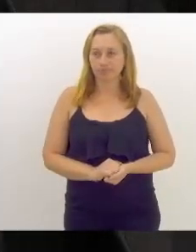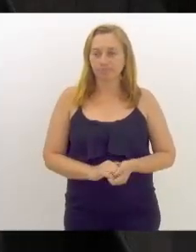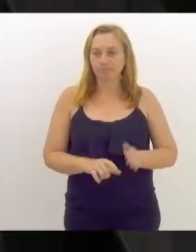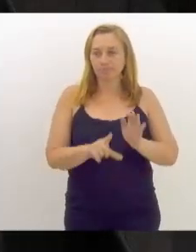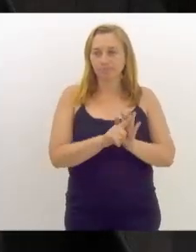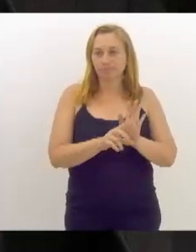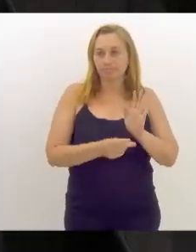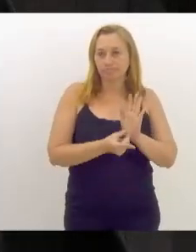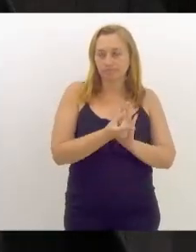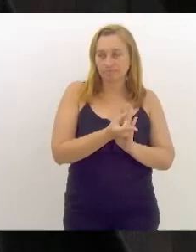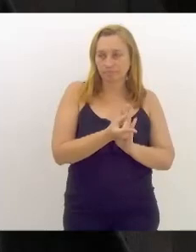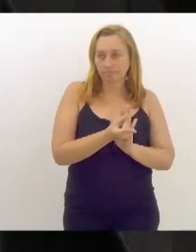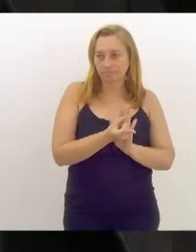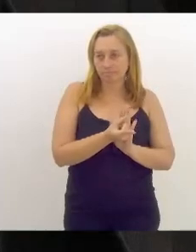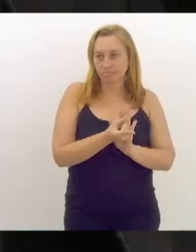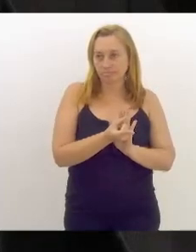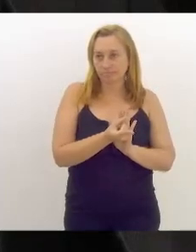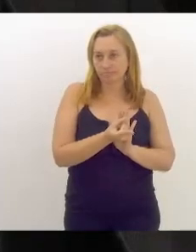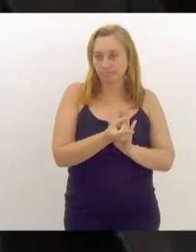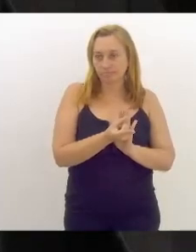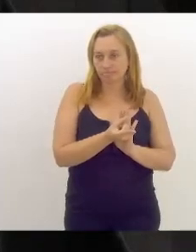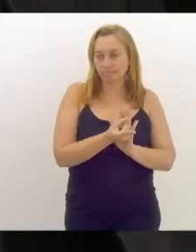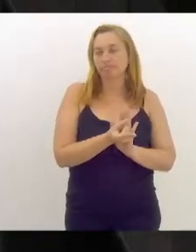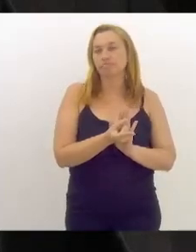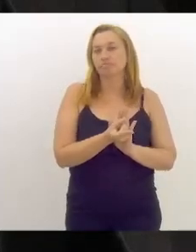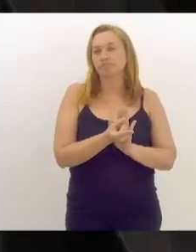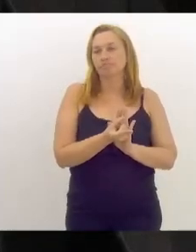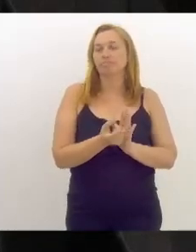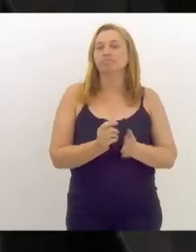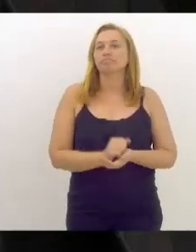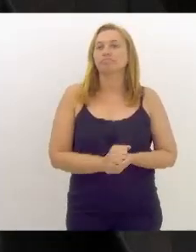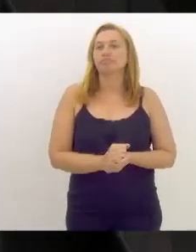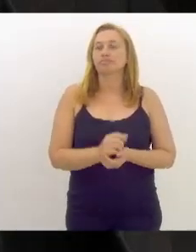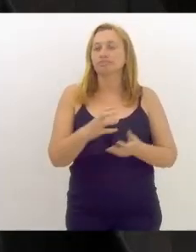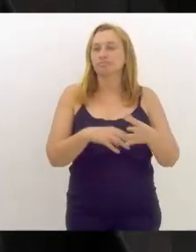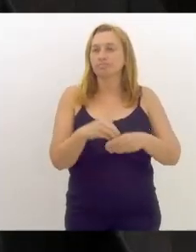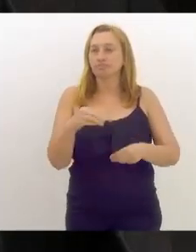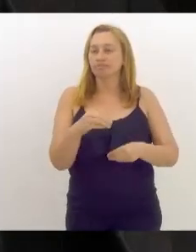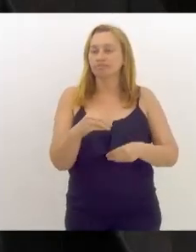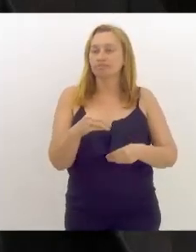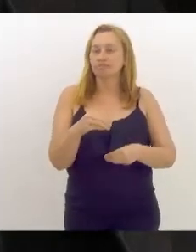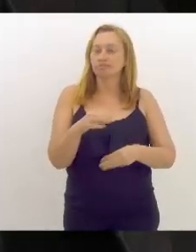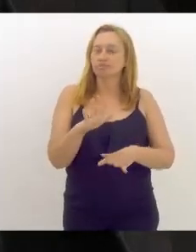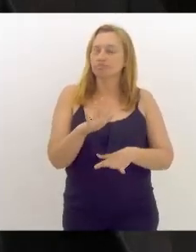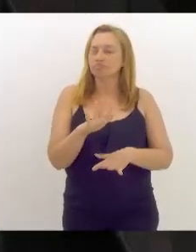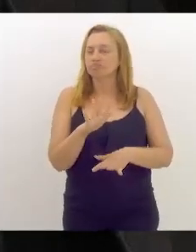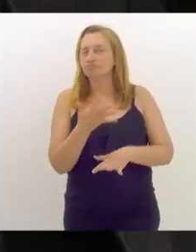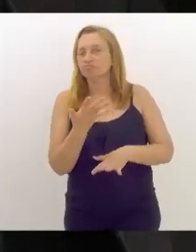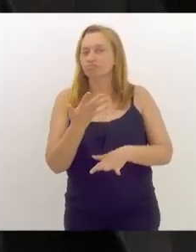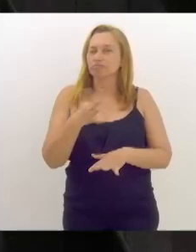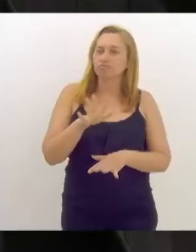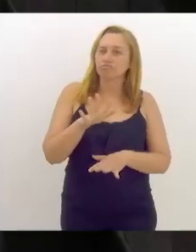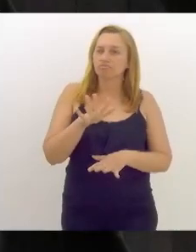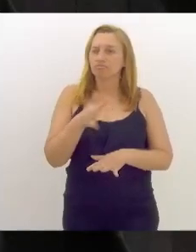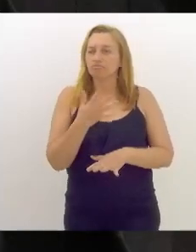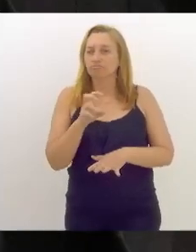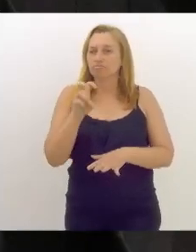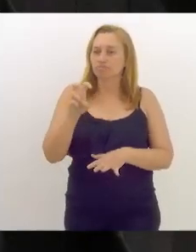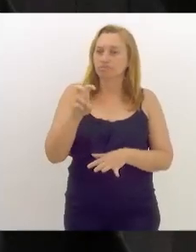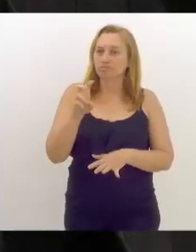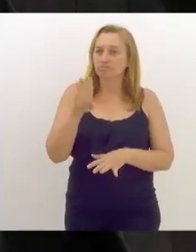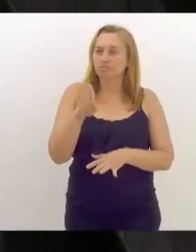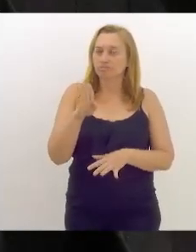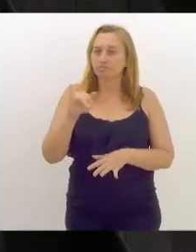para a LOA, sumiu nada mais, nada menos do que 5 bilhões